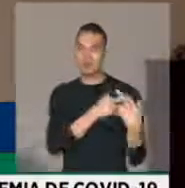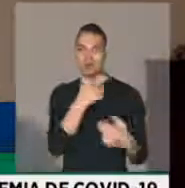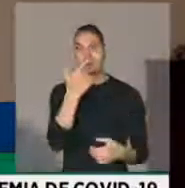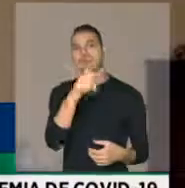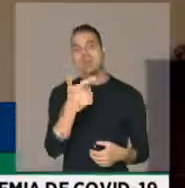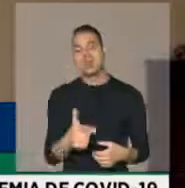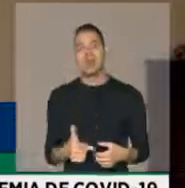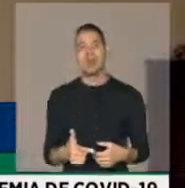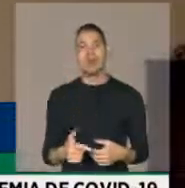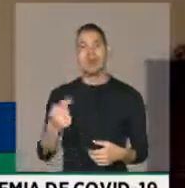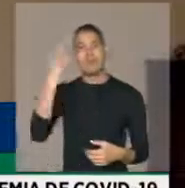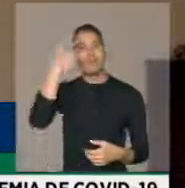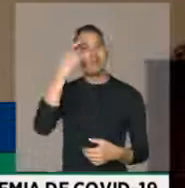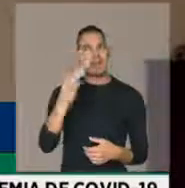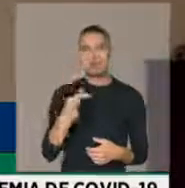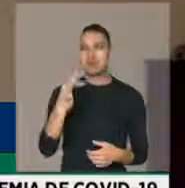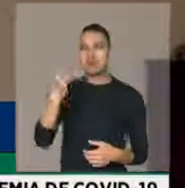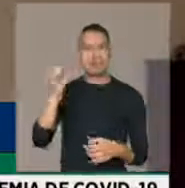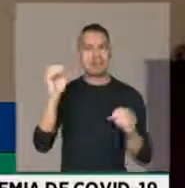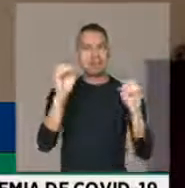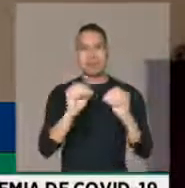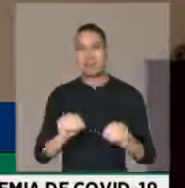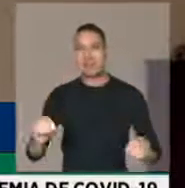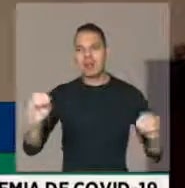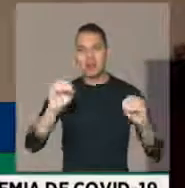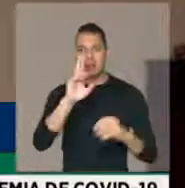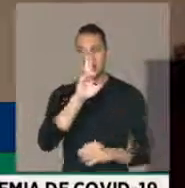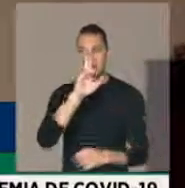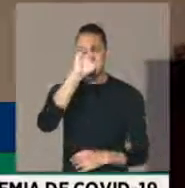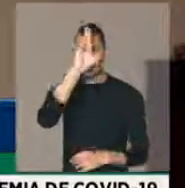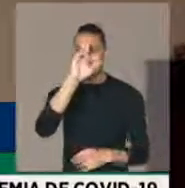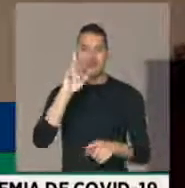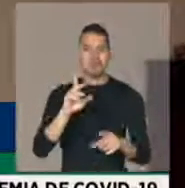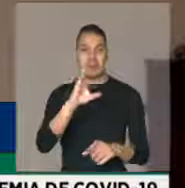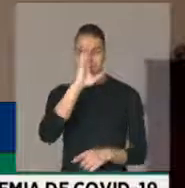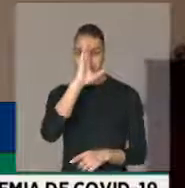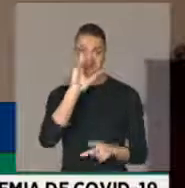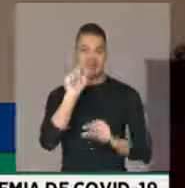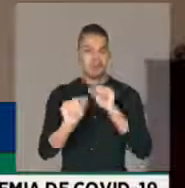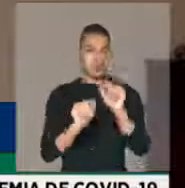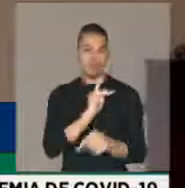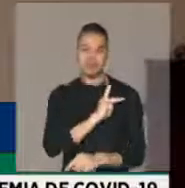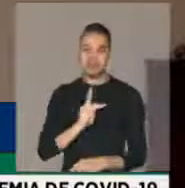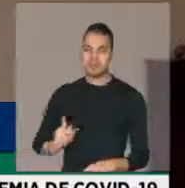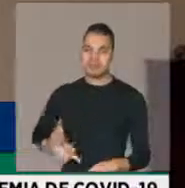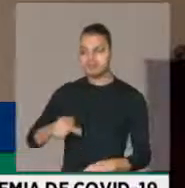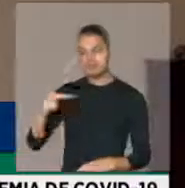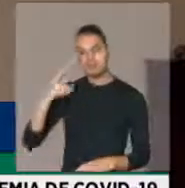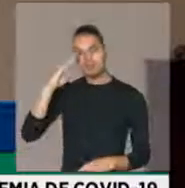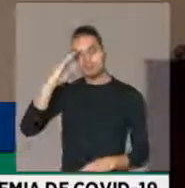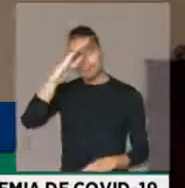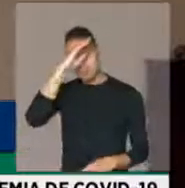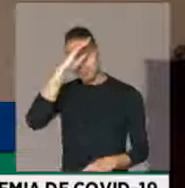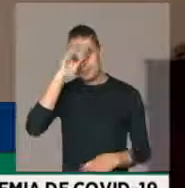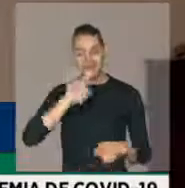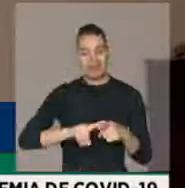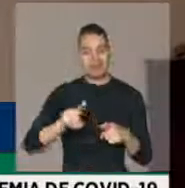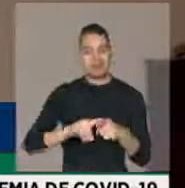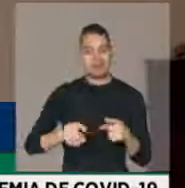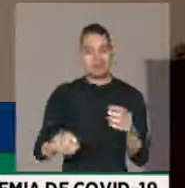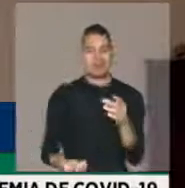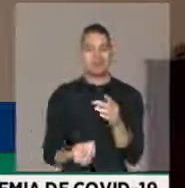pela inconsequência do responsável maior pelo governo, que é o presidente da República. Criando crise onde ela não